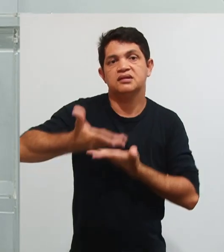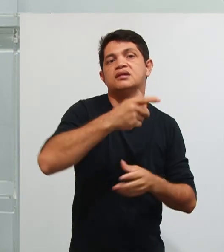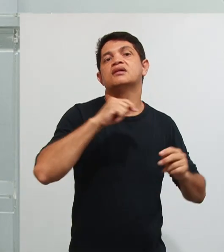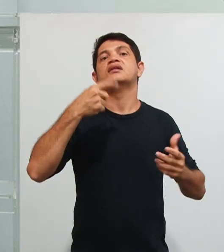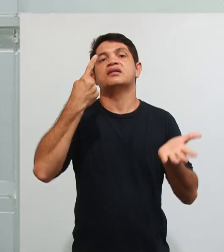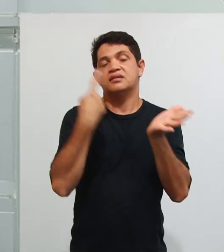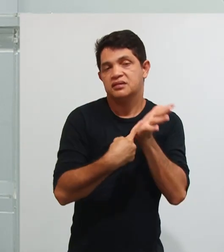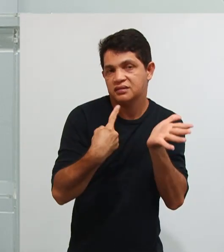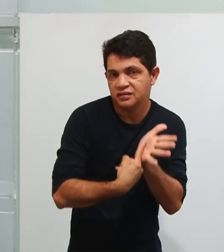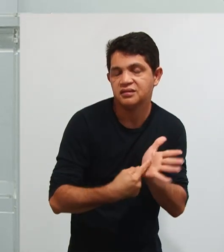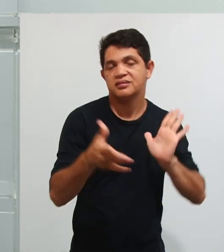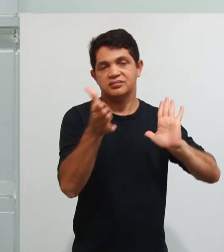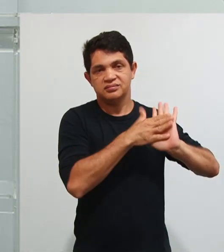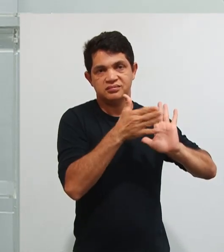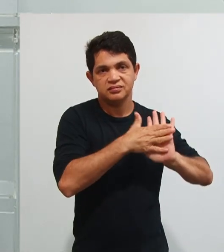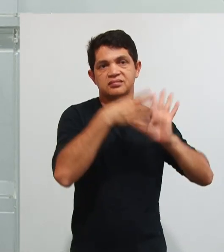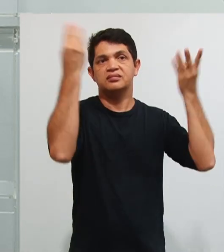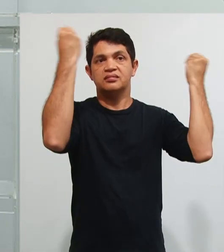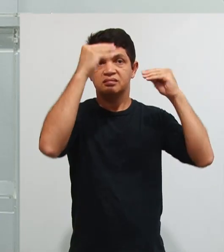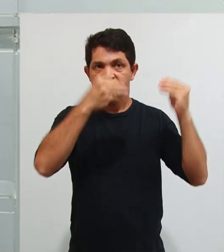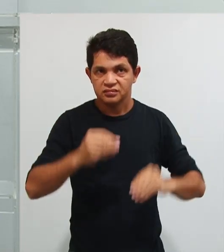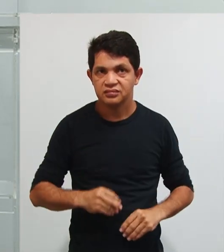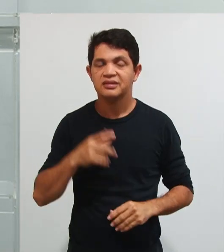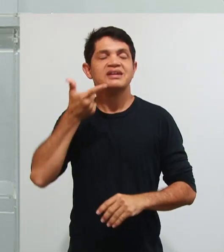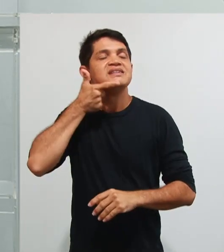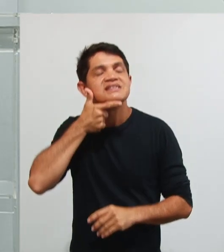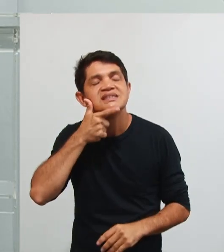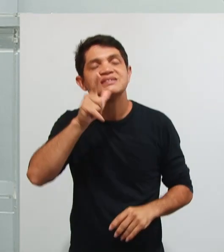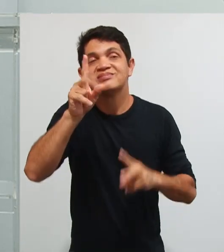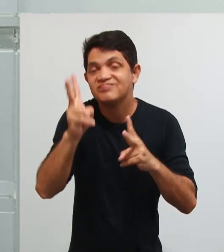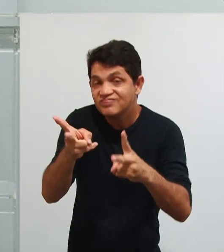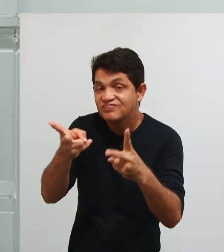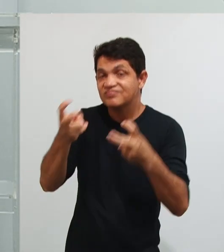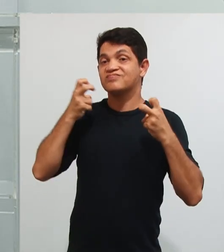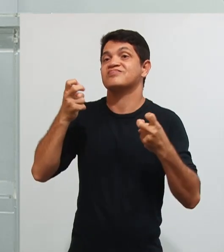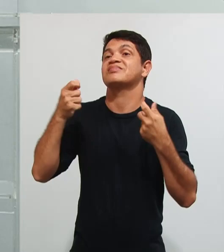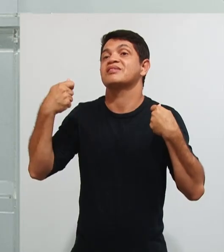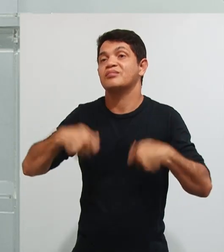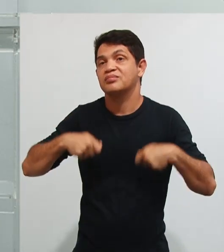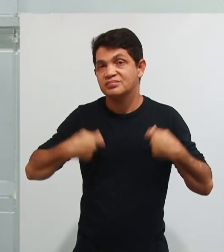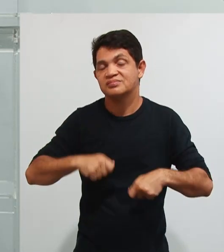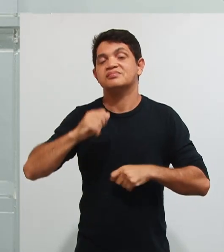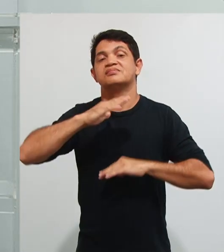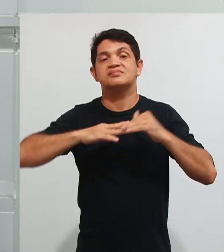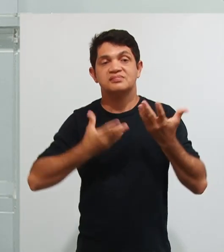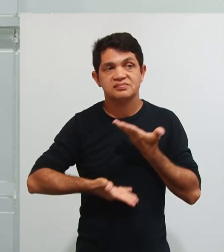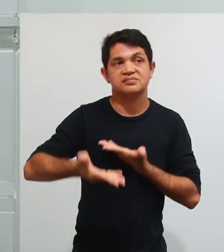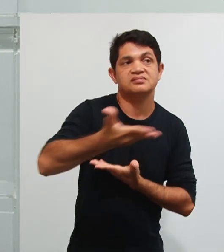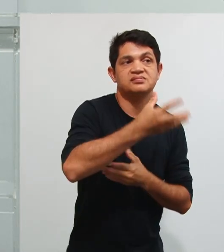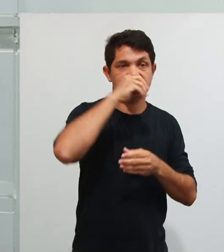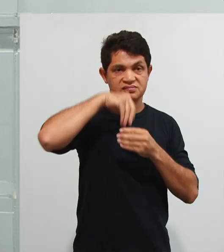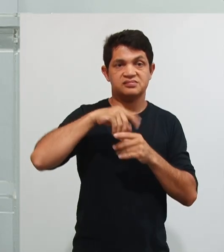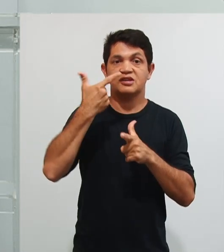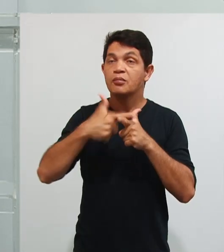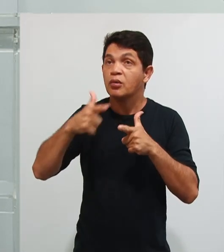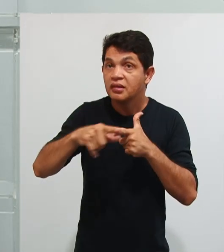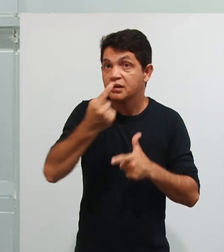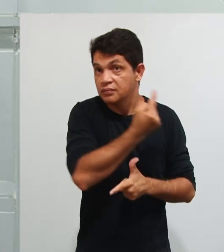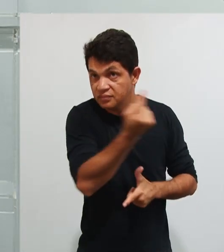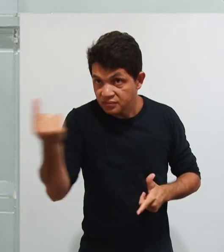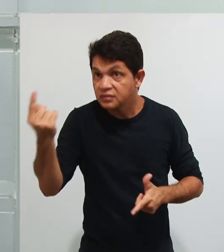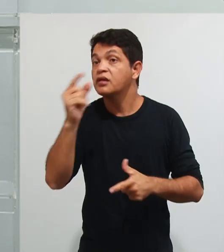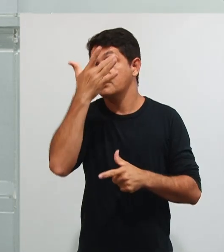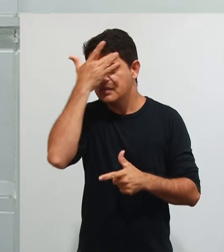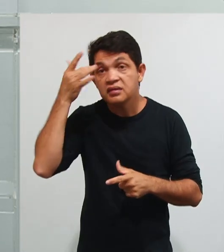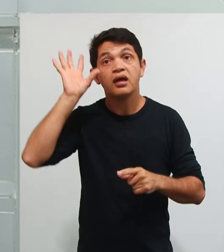organização, para essa sociedade? Se você ainda não conseguiu perceber isso, possa ser que o problema que você venha